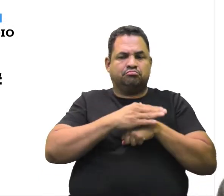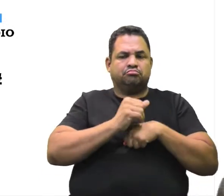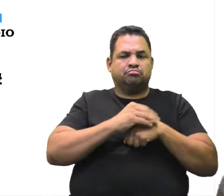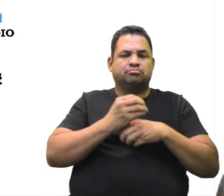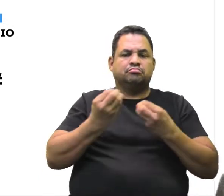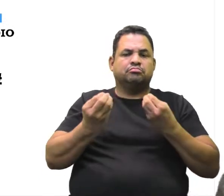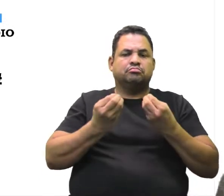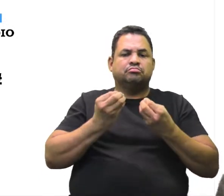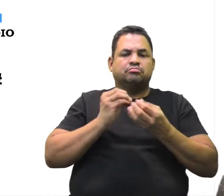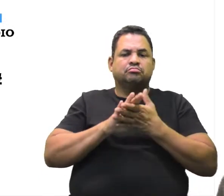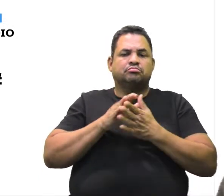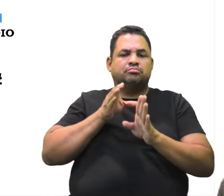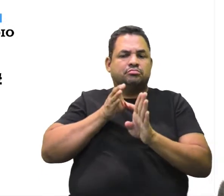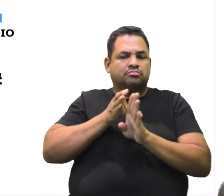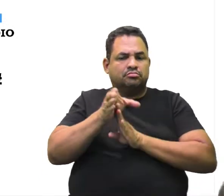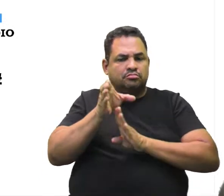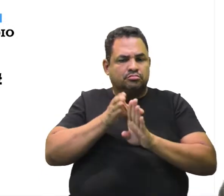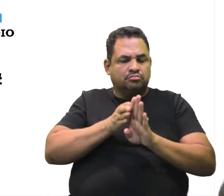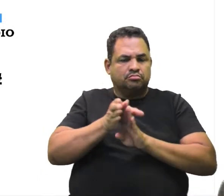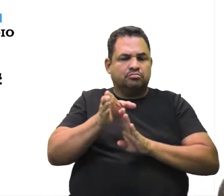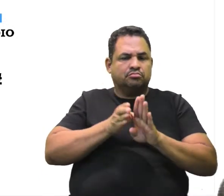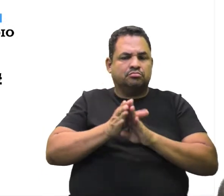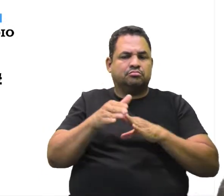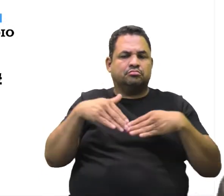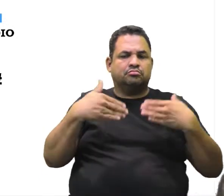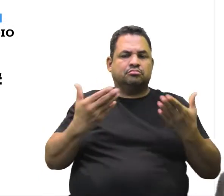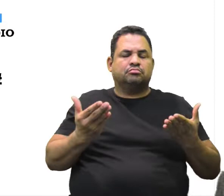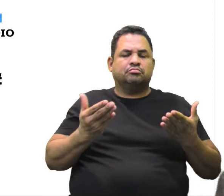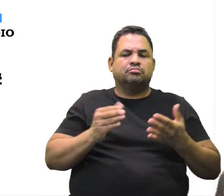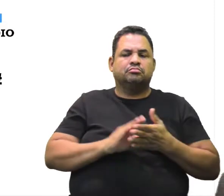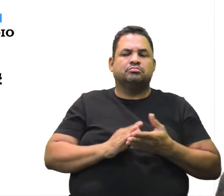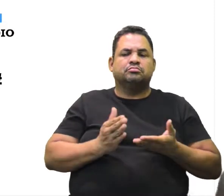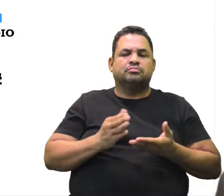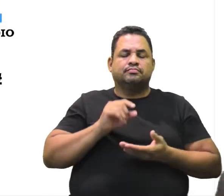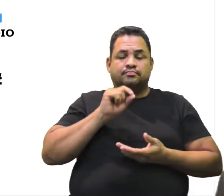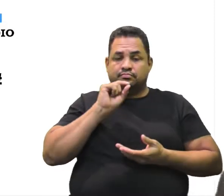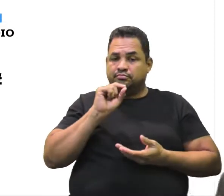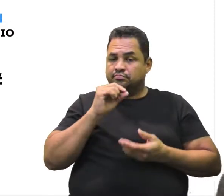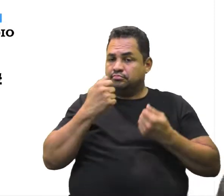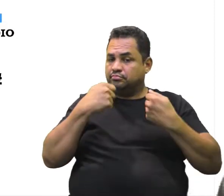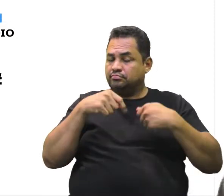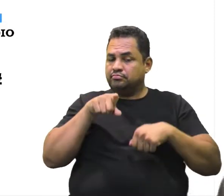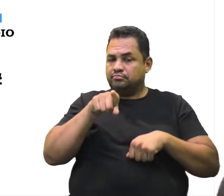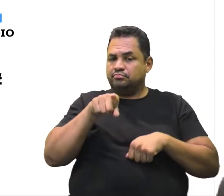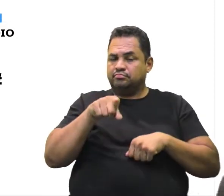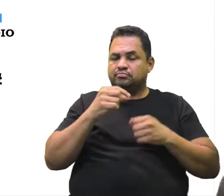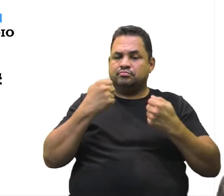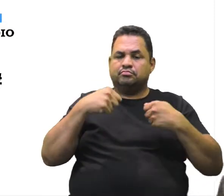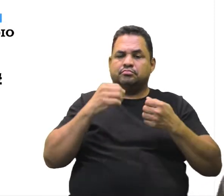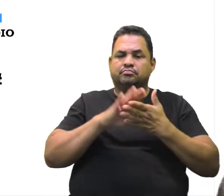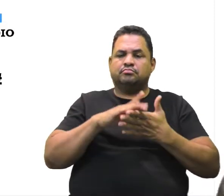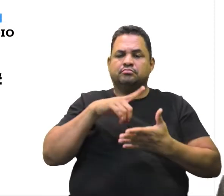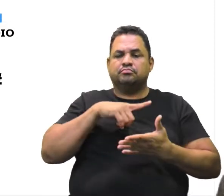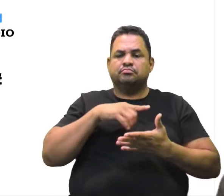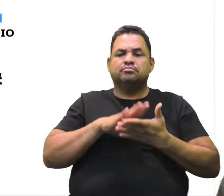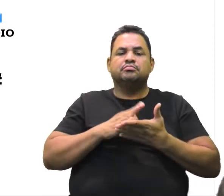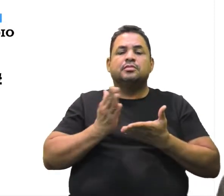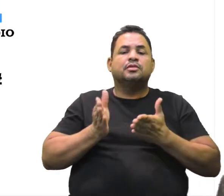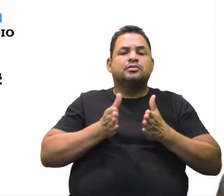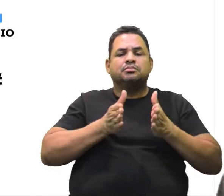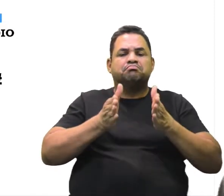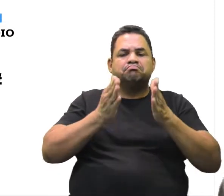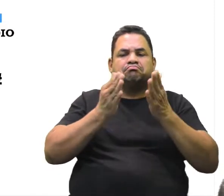de orientação para que você possa ter um norte, ou